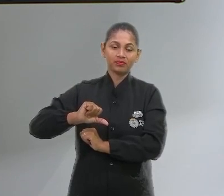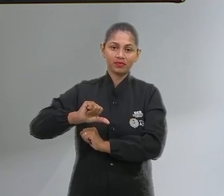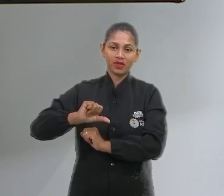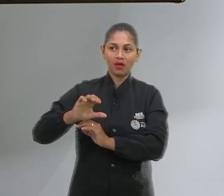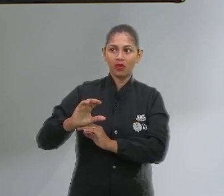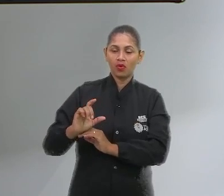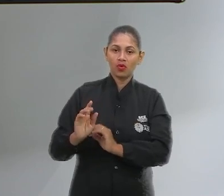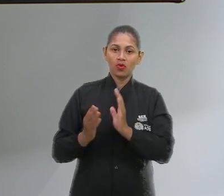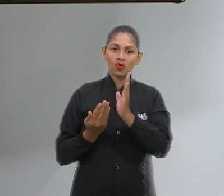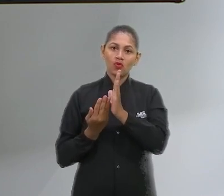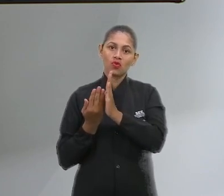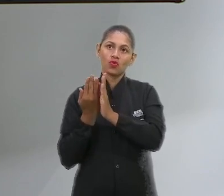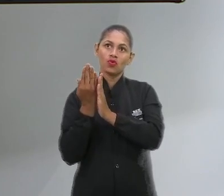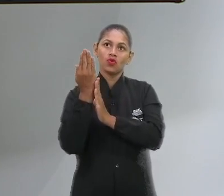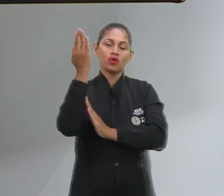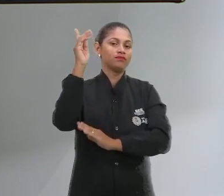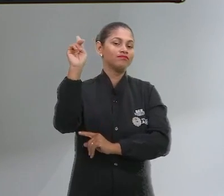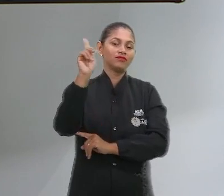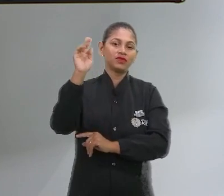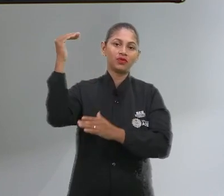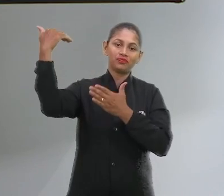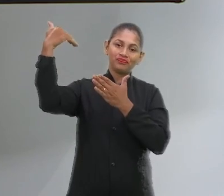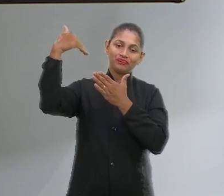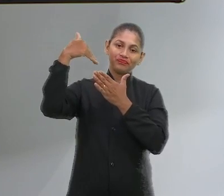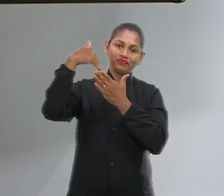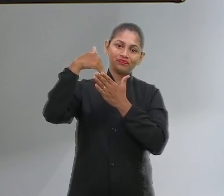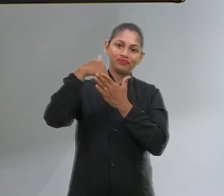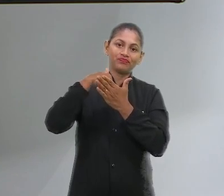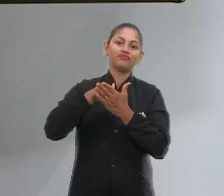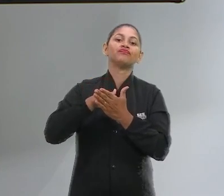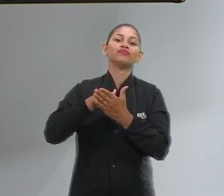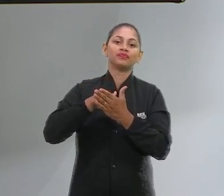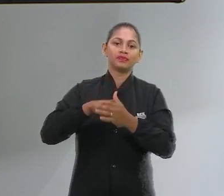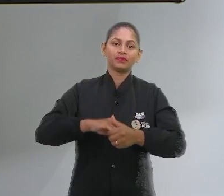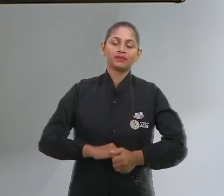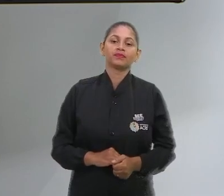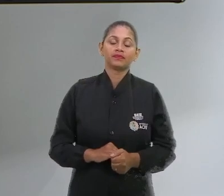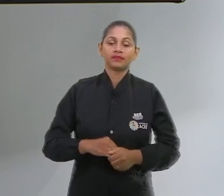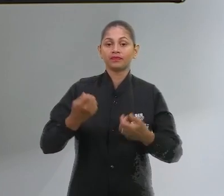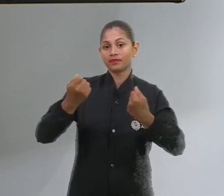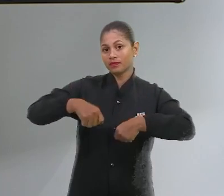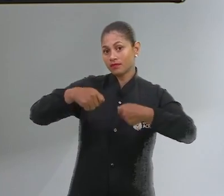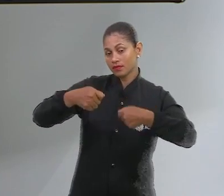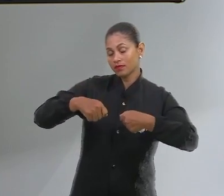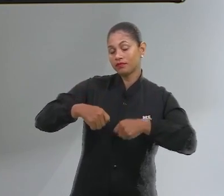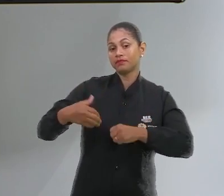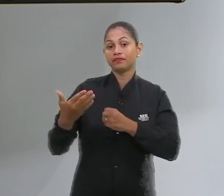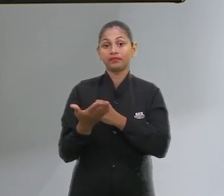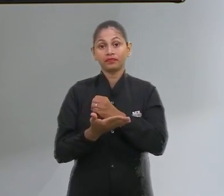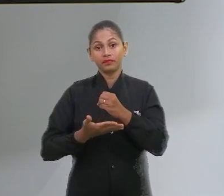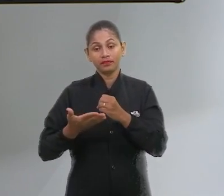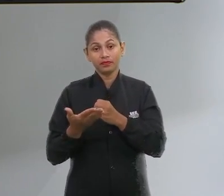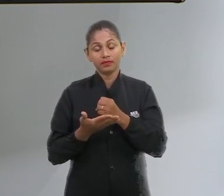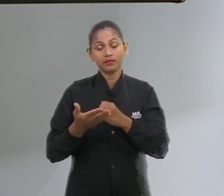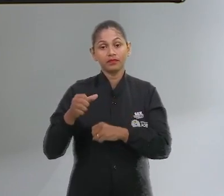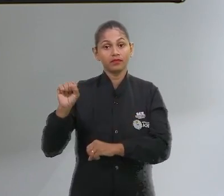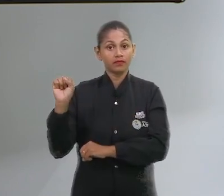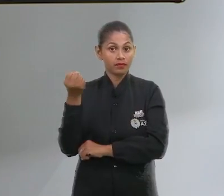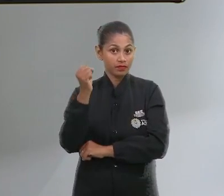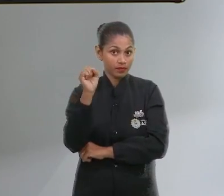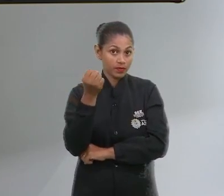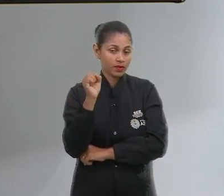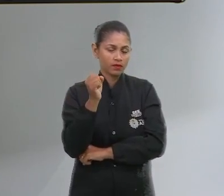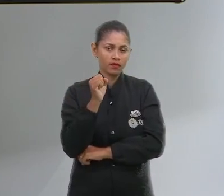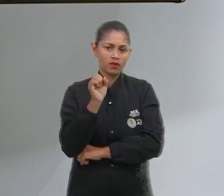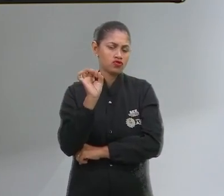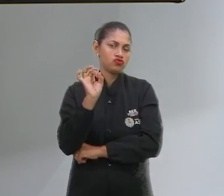que é o que é visado pelas pessoas. E aí também precisamos levar em consideração que a sociologia, ela